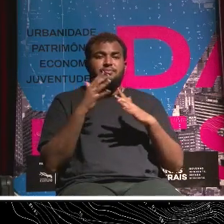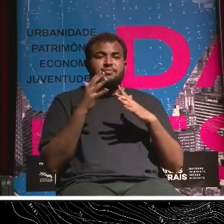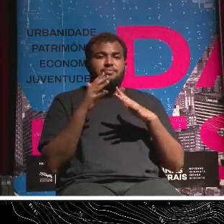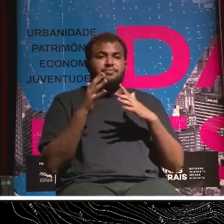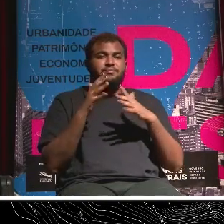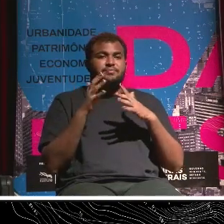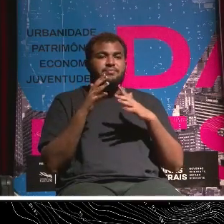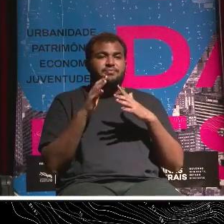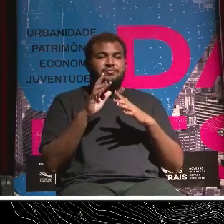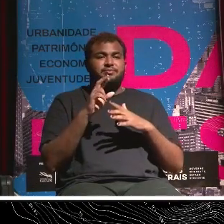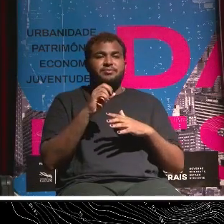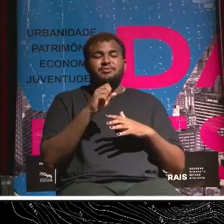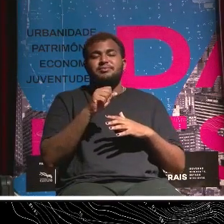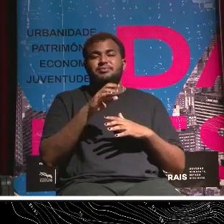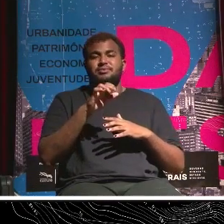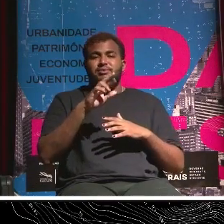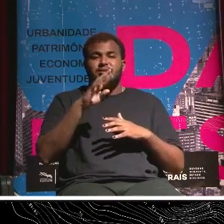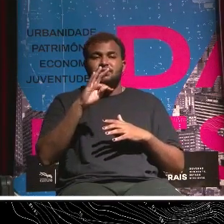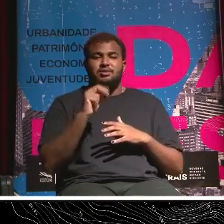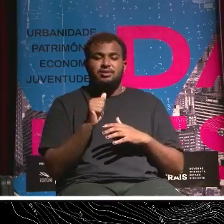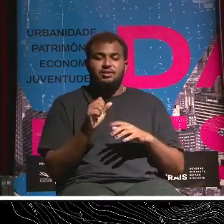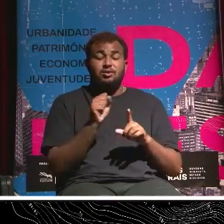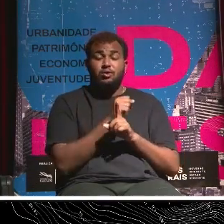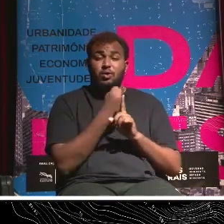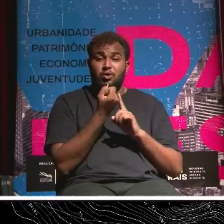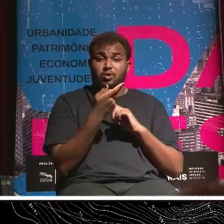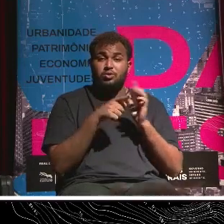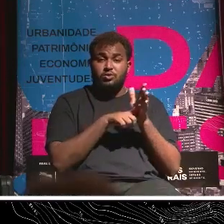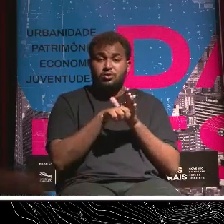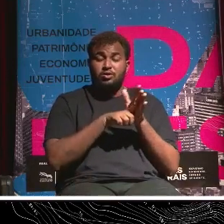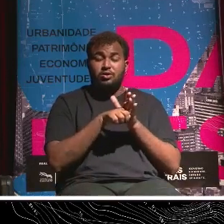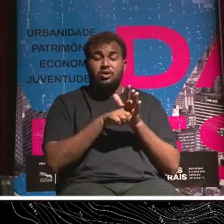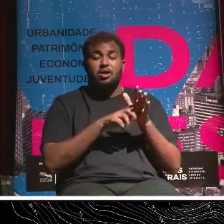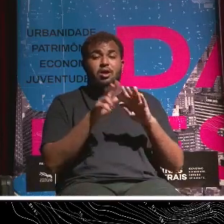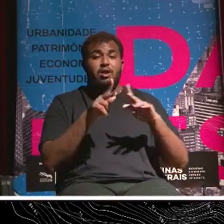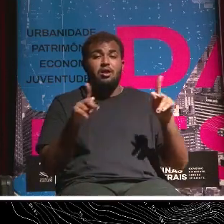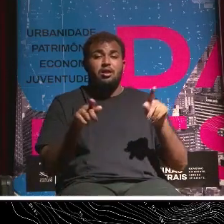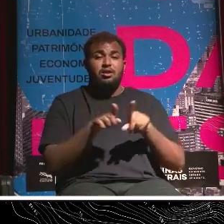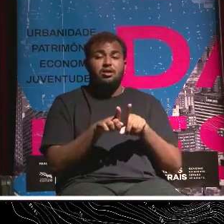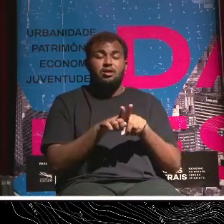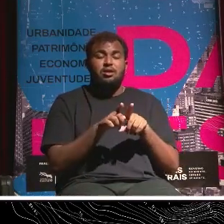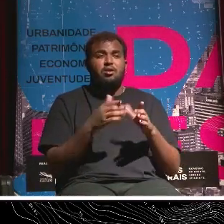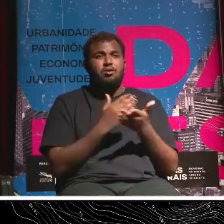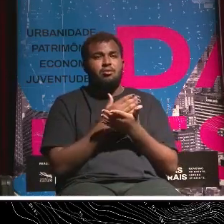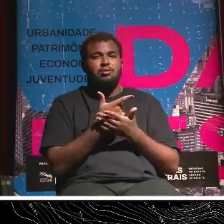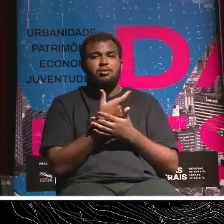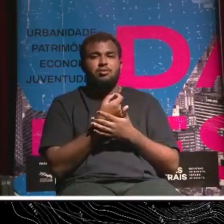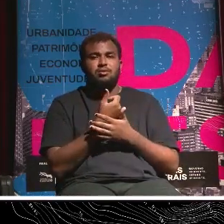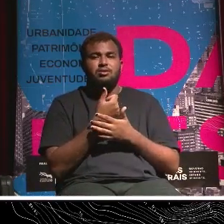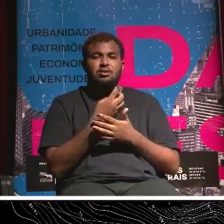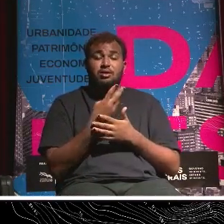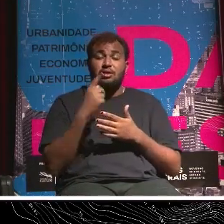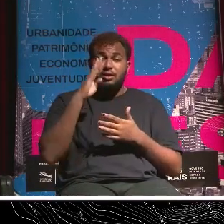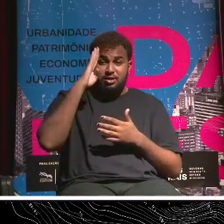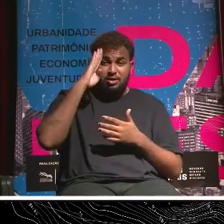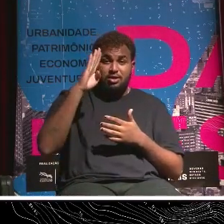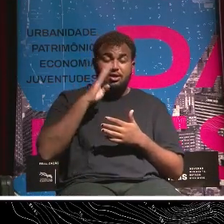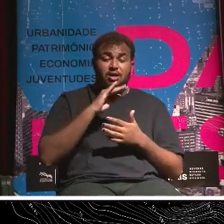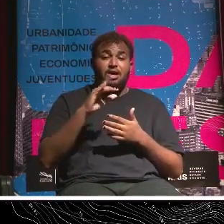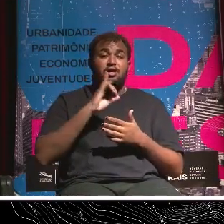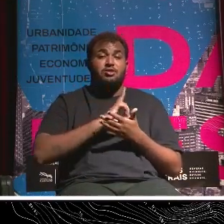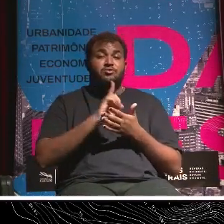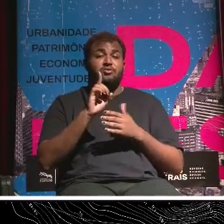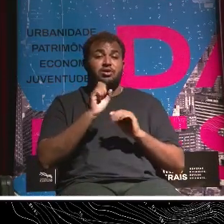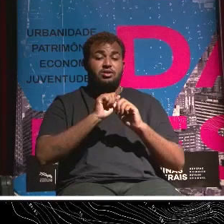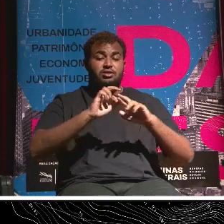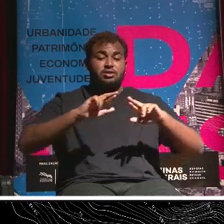A Roberta é socióloga, educadora e gestora cultural desde 2013. Como diretora de diversidade cultural da Fundação